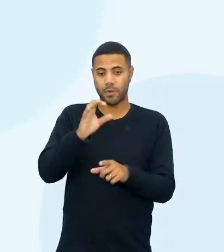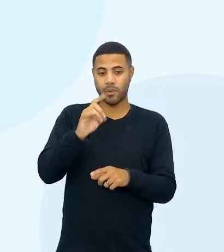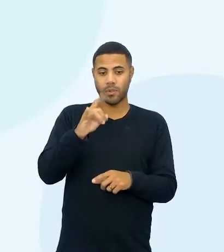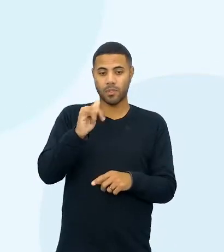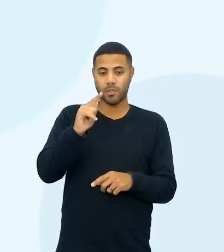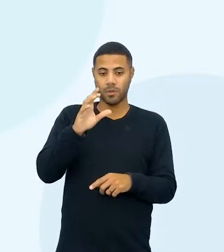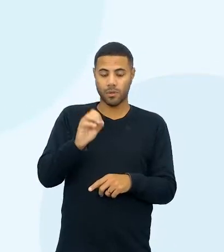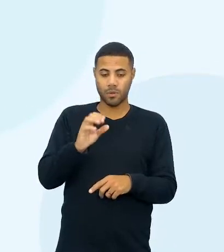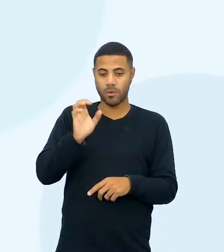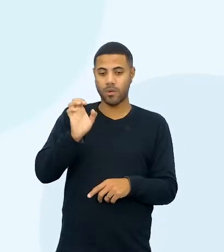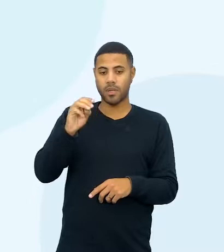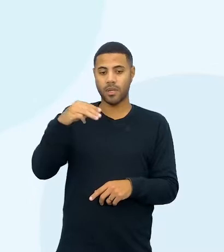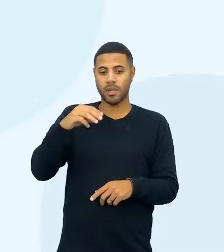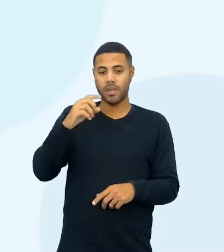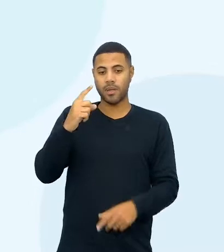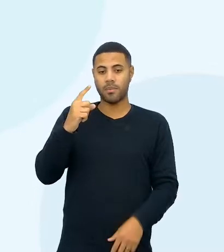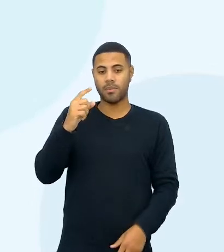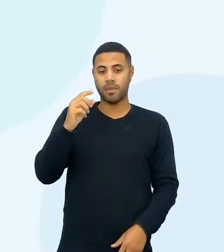vocês.